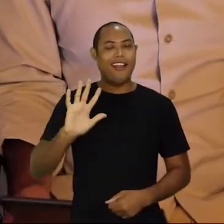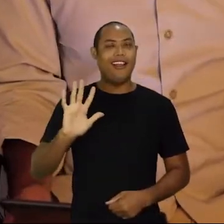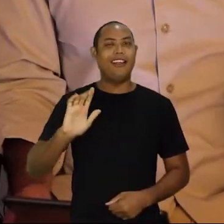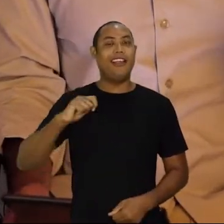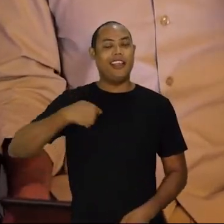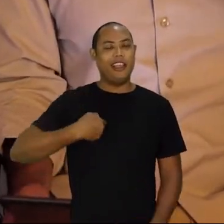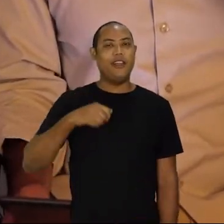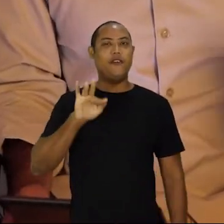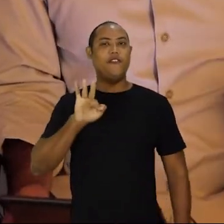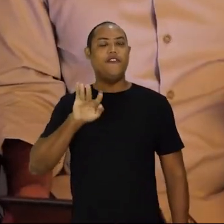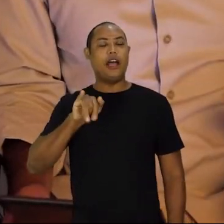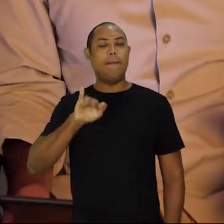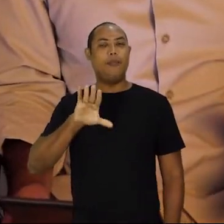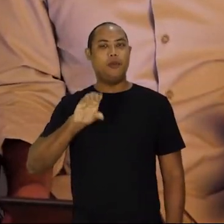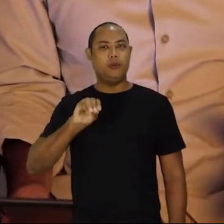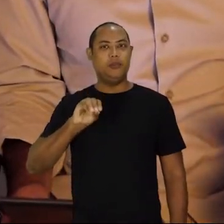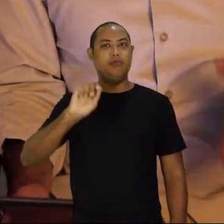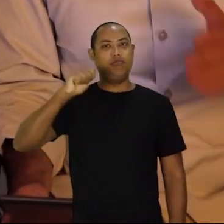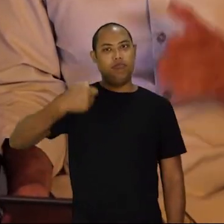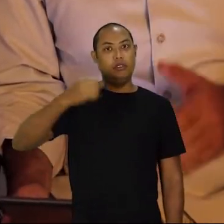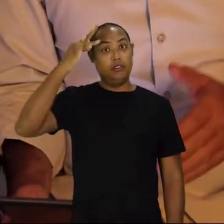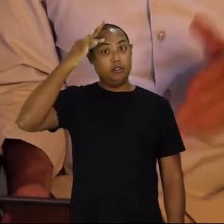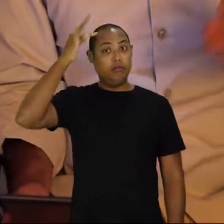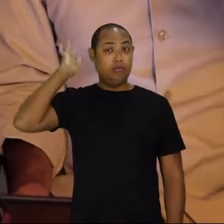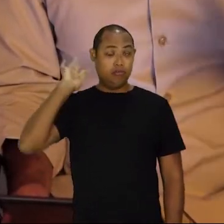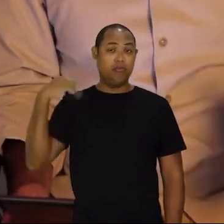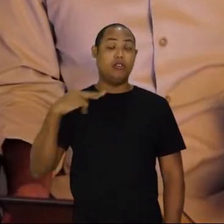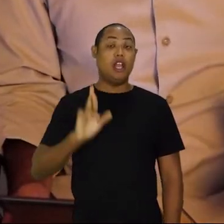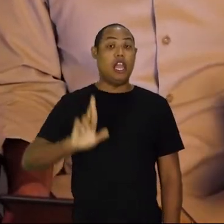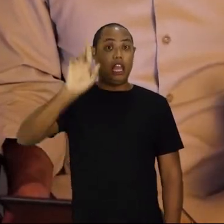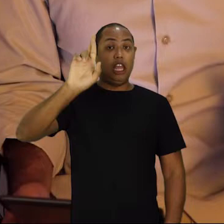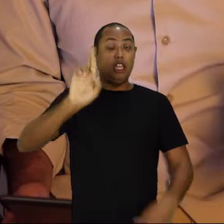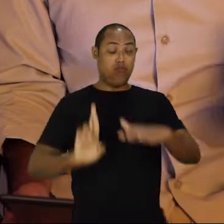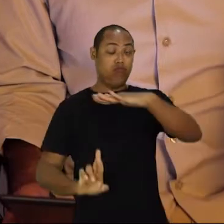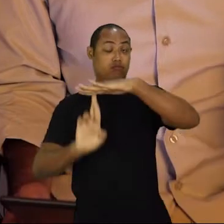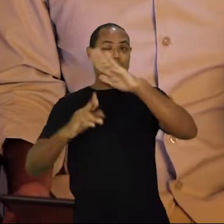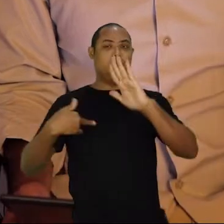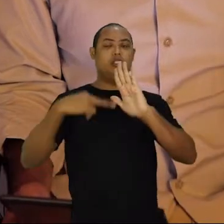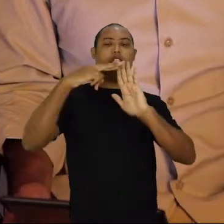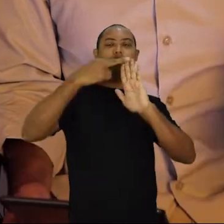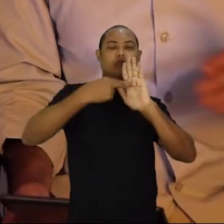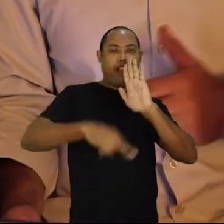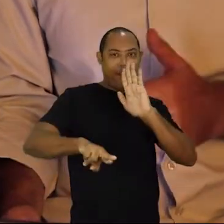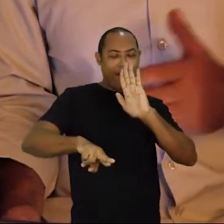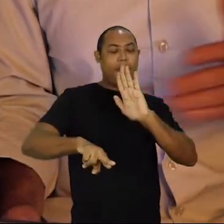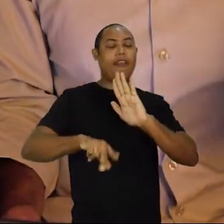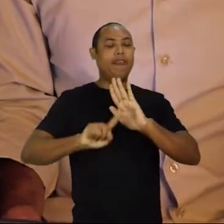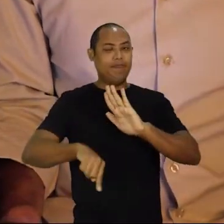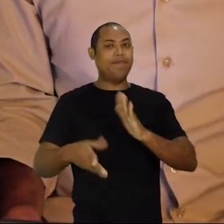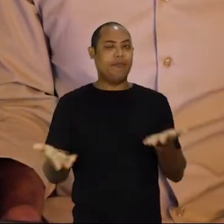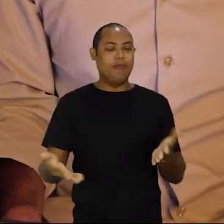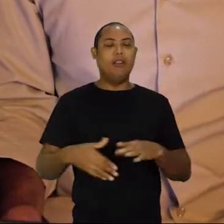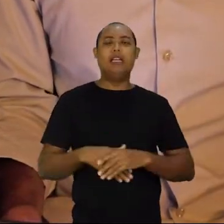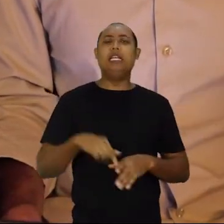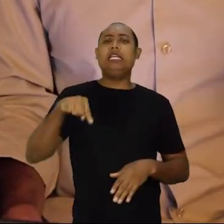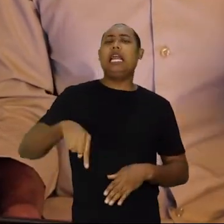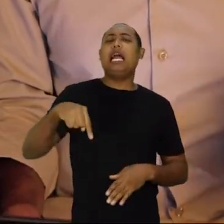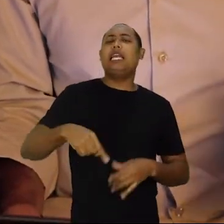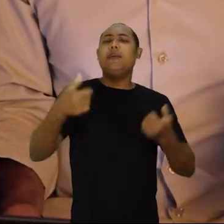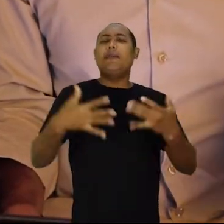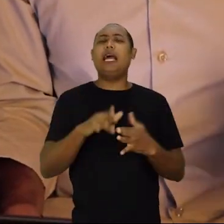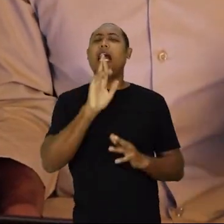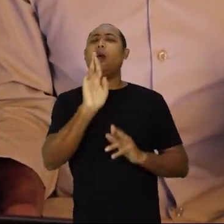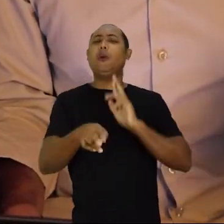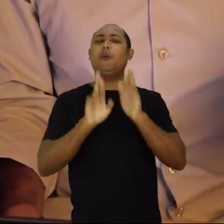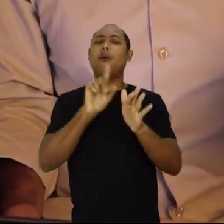Olá, gente. Eu sou o professor Fábio Josué, reitor da Universidade Federal do Recôncavo da Bahia, a nossa querida UFRB, e